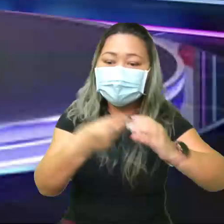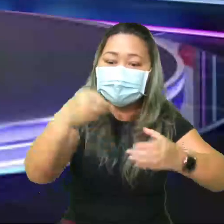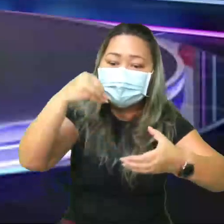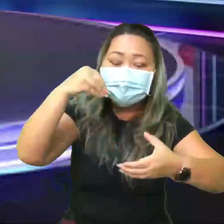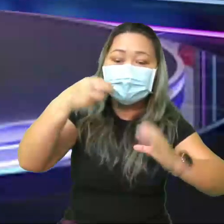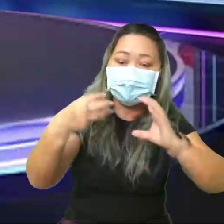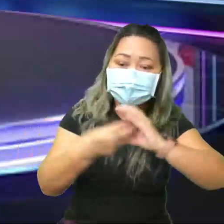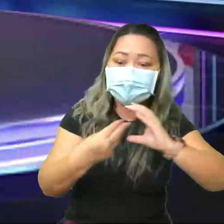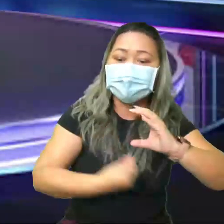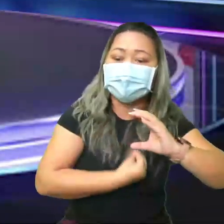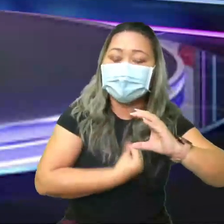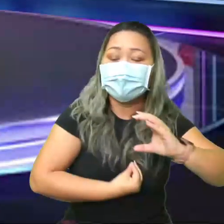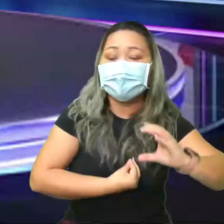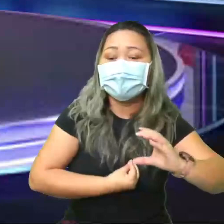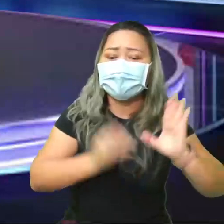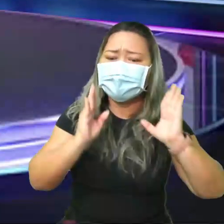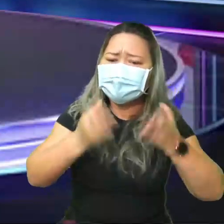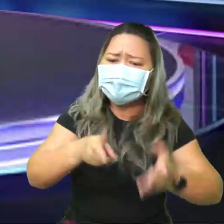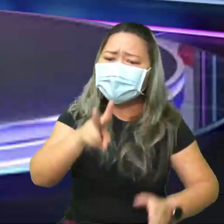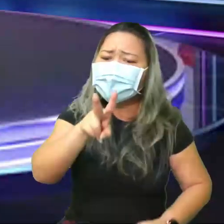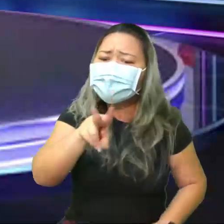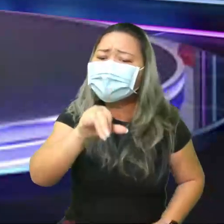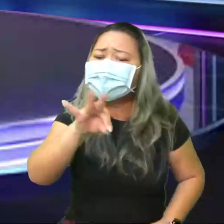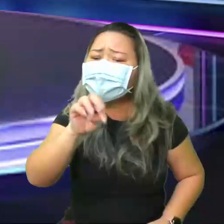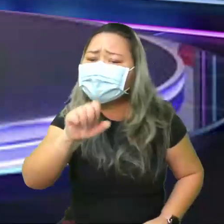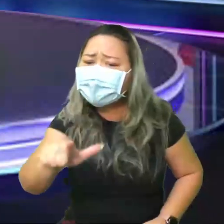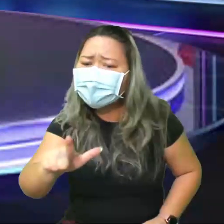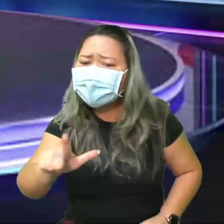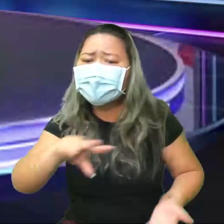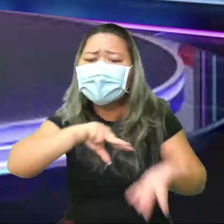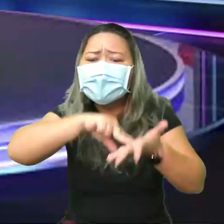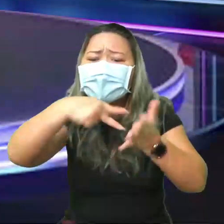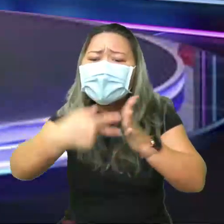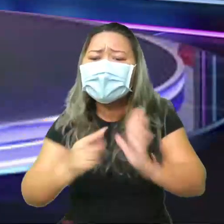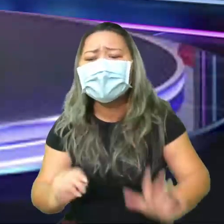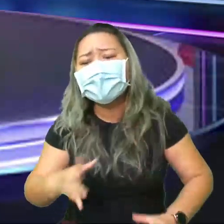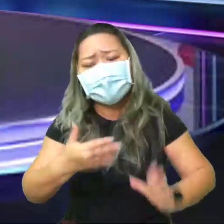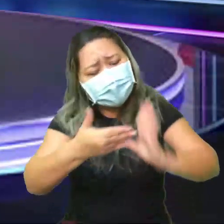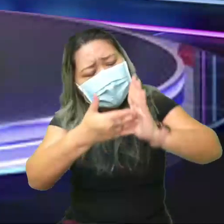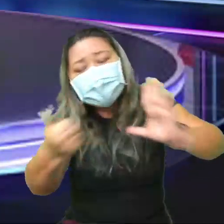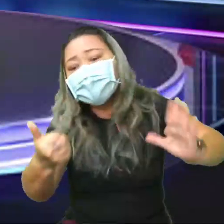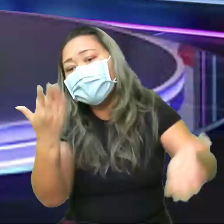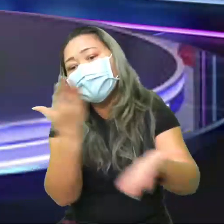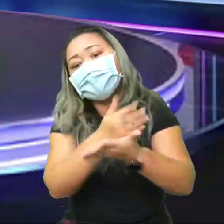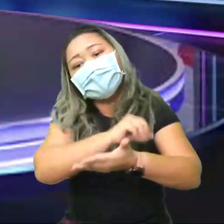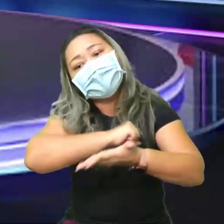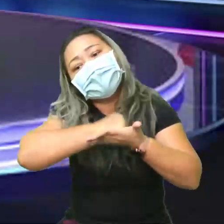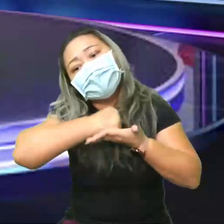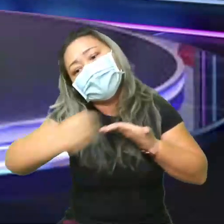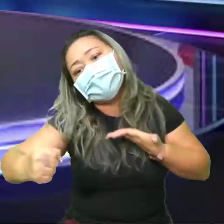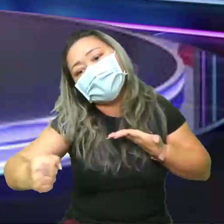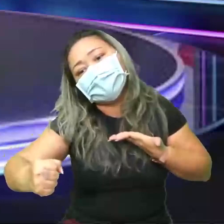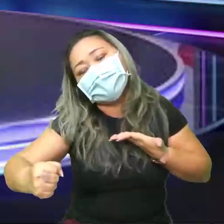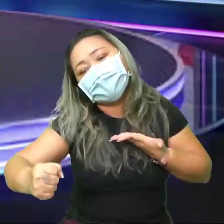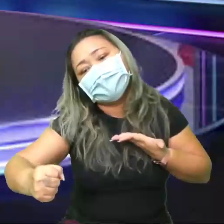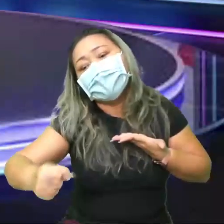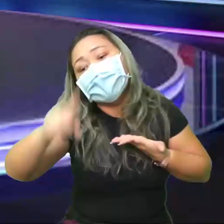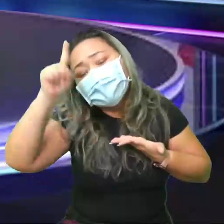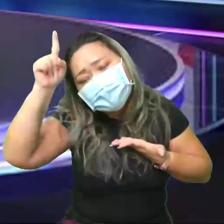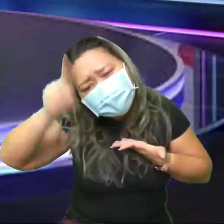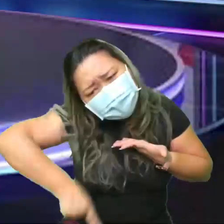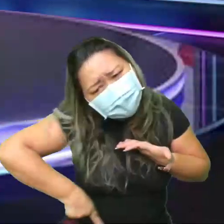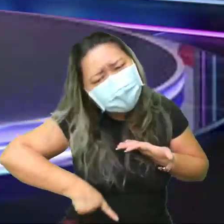vivos. Ver que é uma coisa conectada à outra, não é nada solto, tá bom? Vamos lá então.